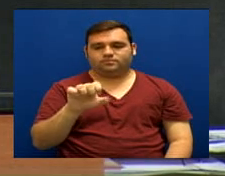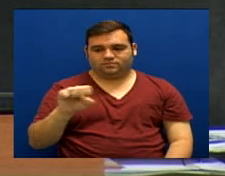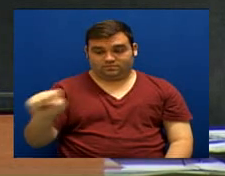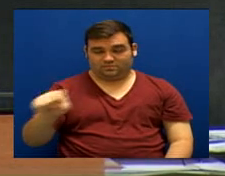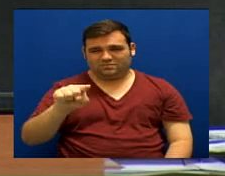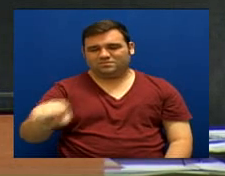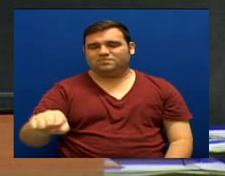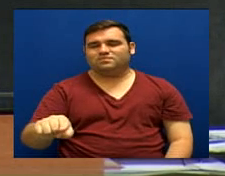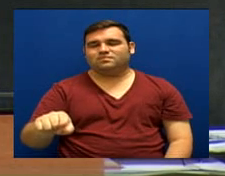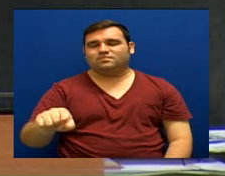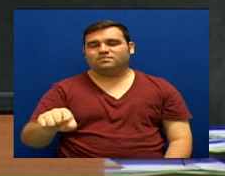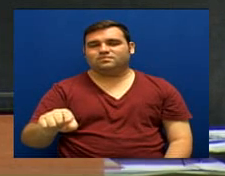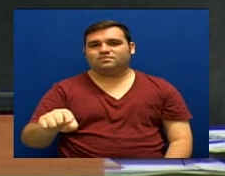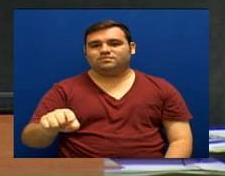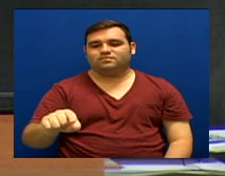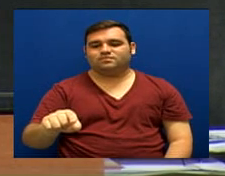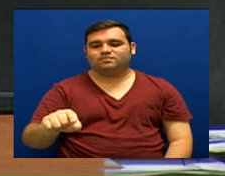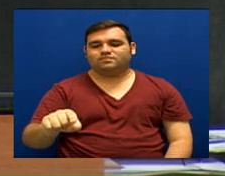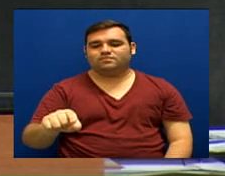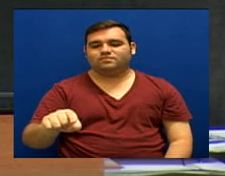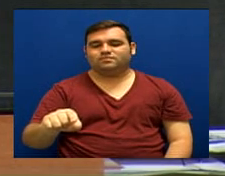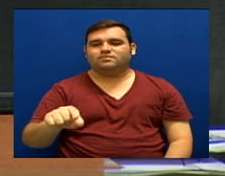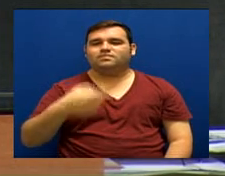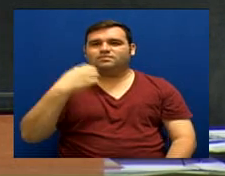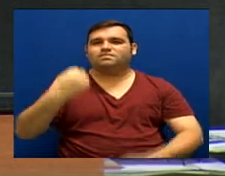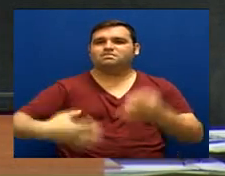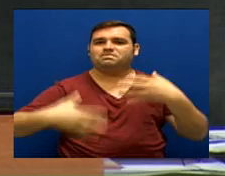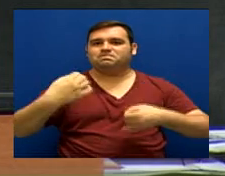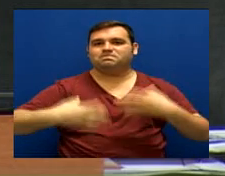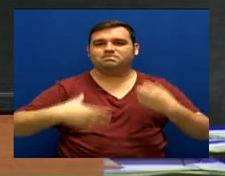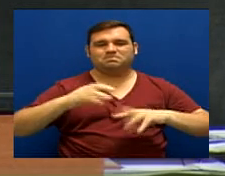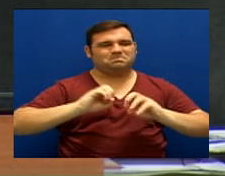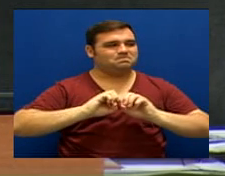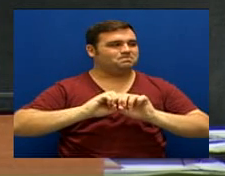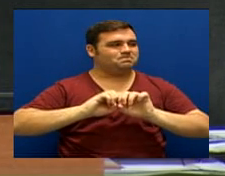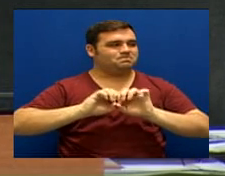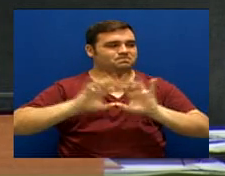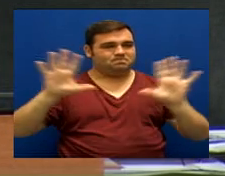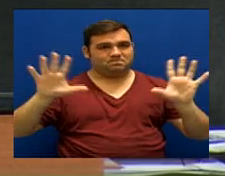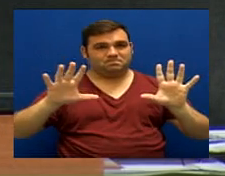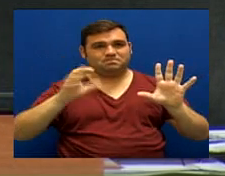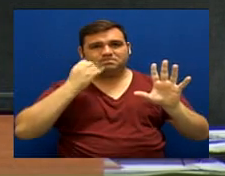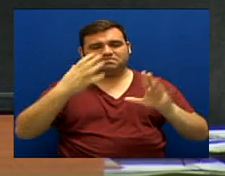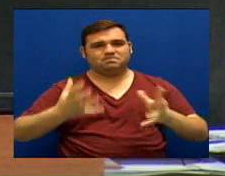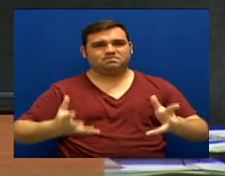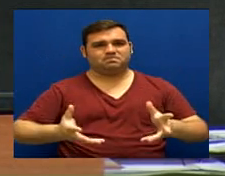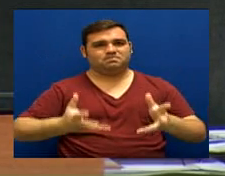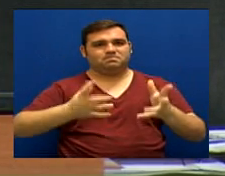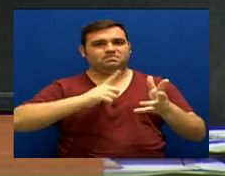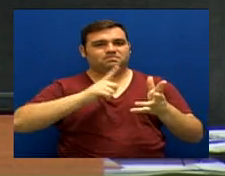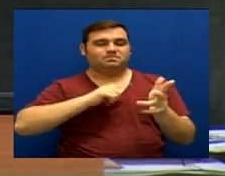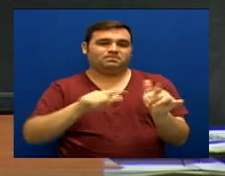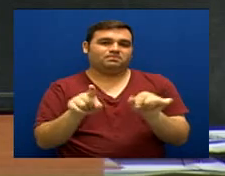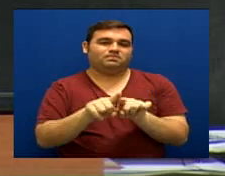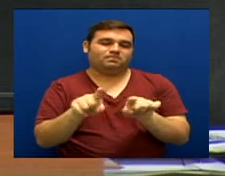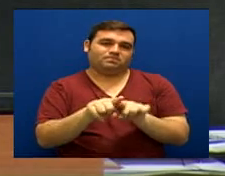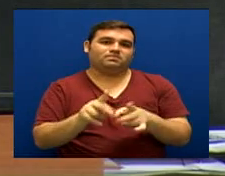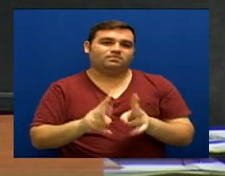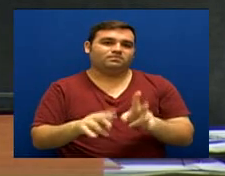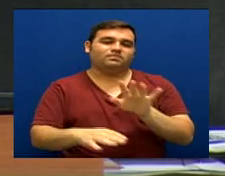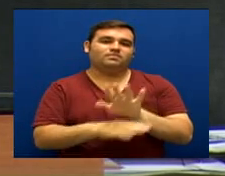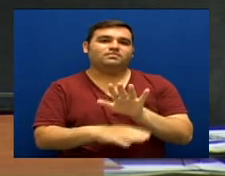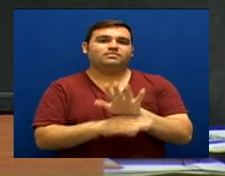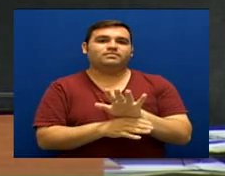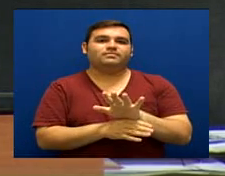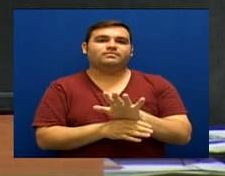muito bem com suas colocações muito enriquecedoras e que sempre colabora